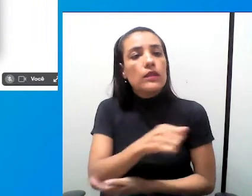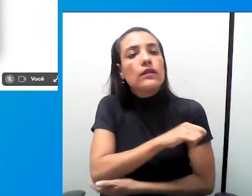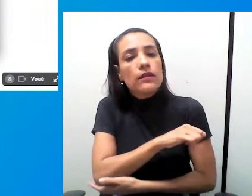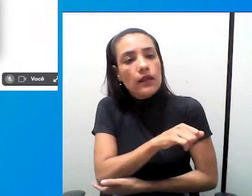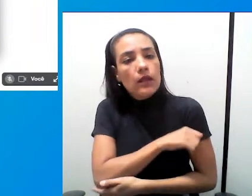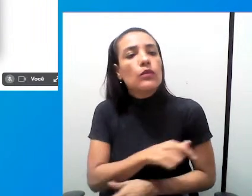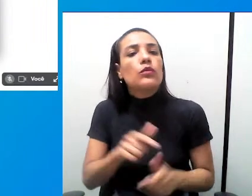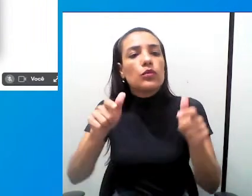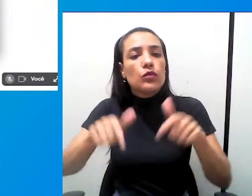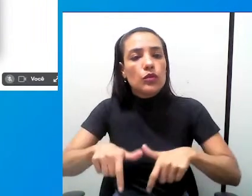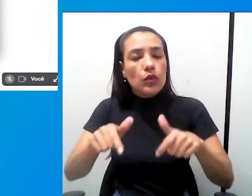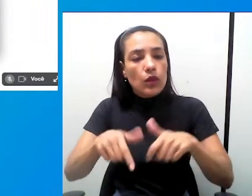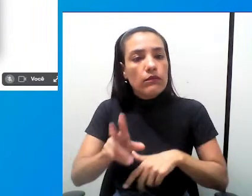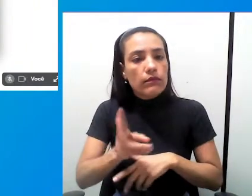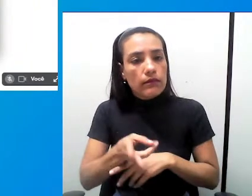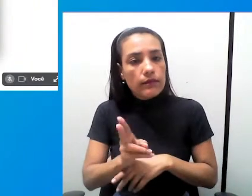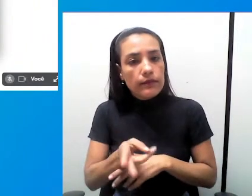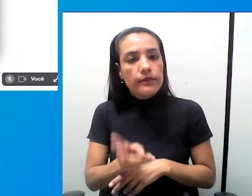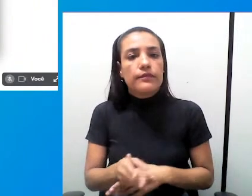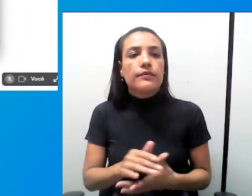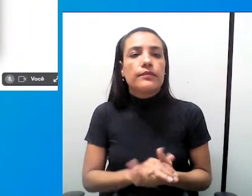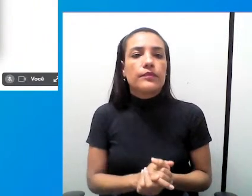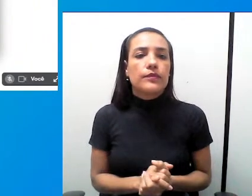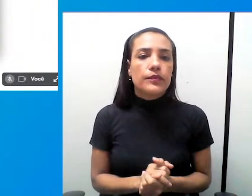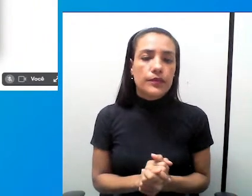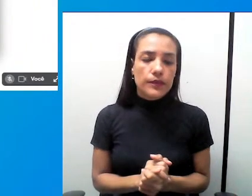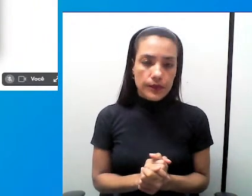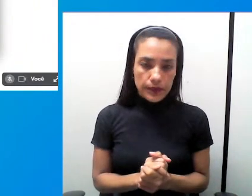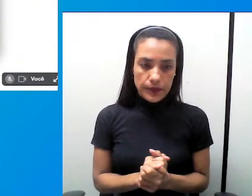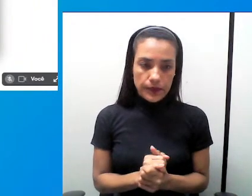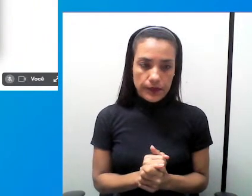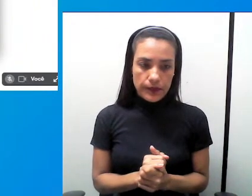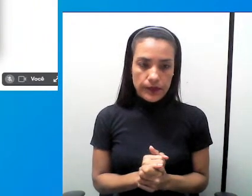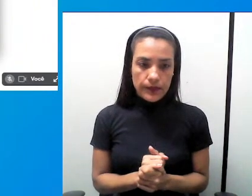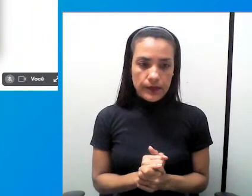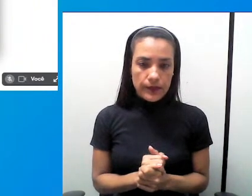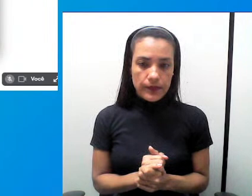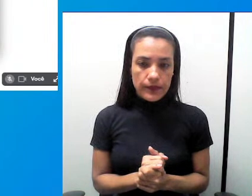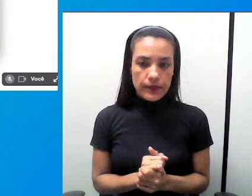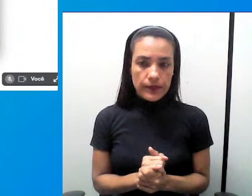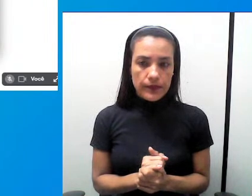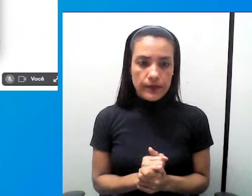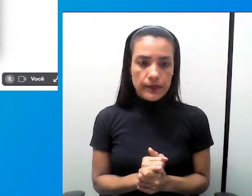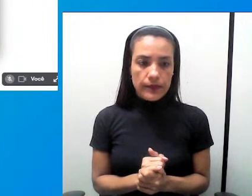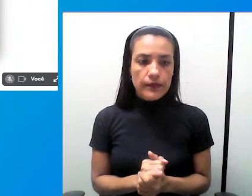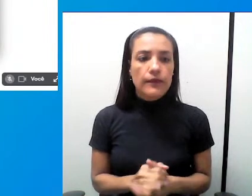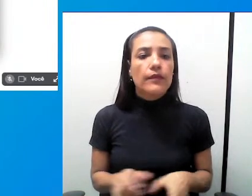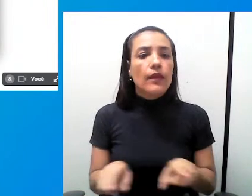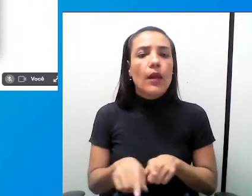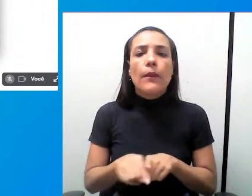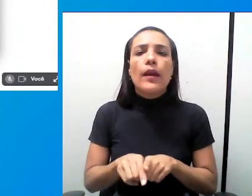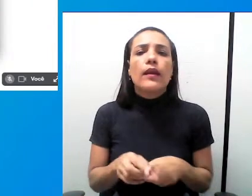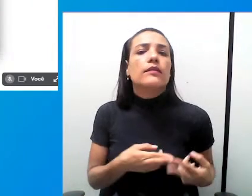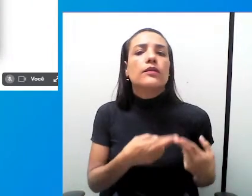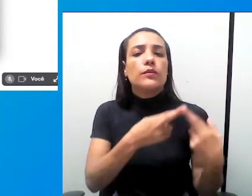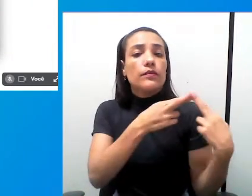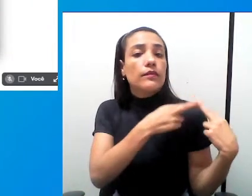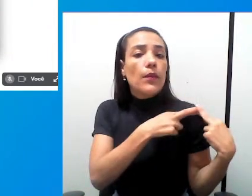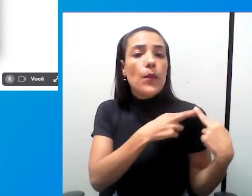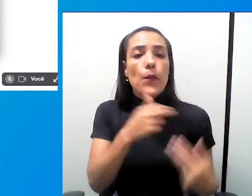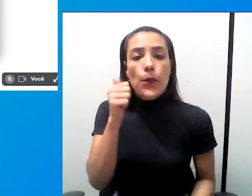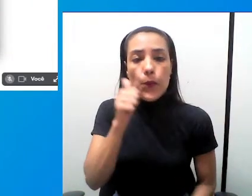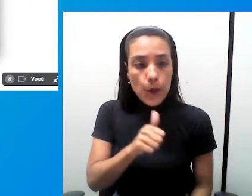essa produção, que é um meio de produção da comunidade tradicionais. A mulher, o papel da mulher, que tem esse papel